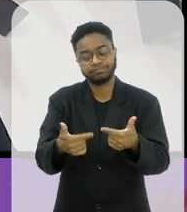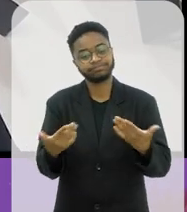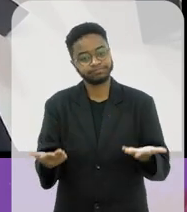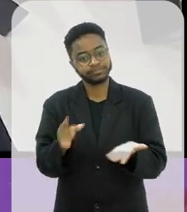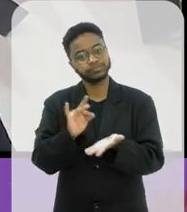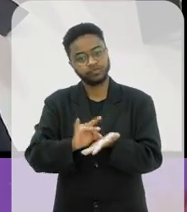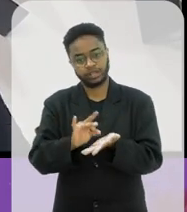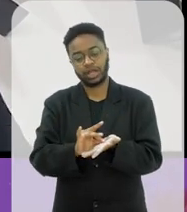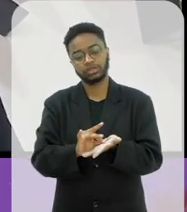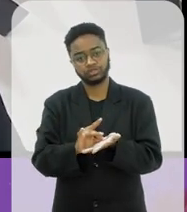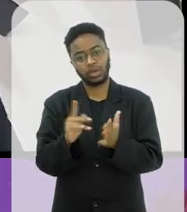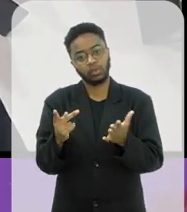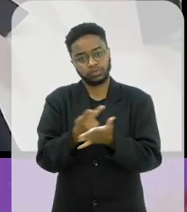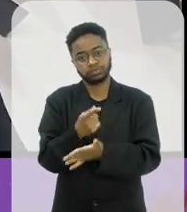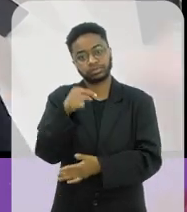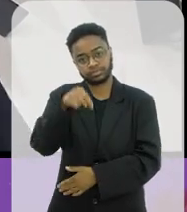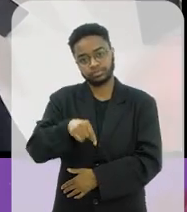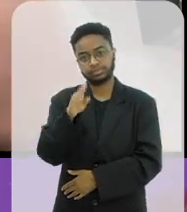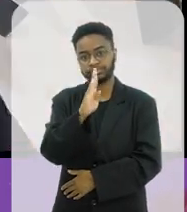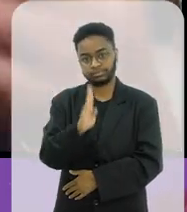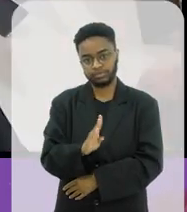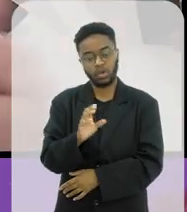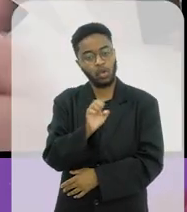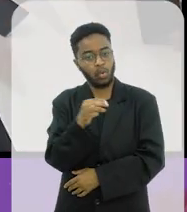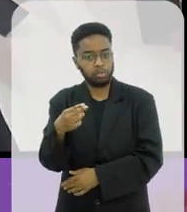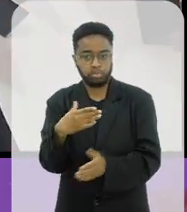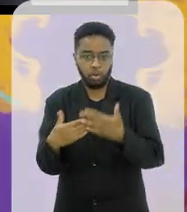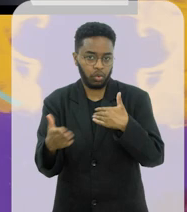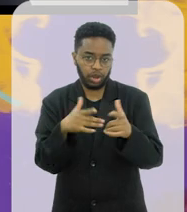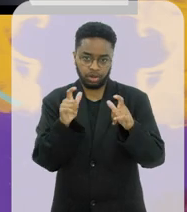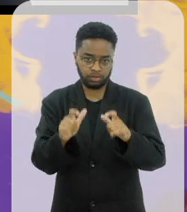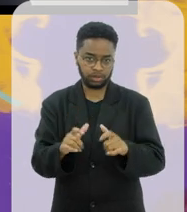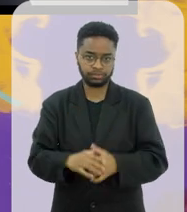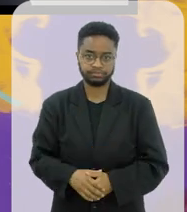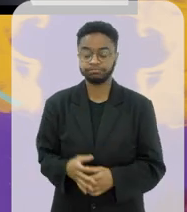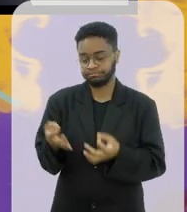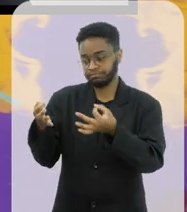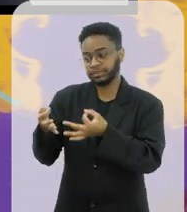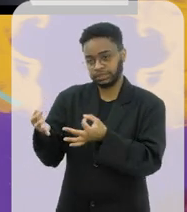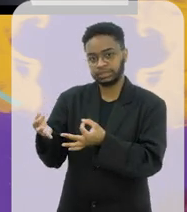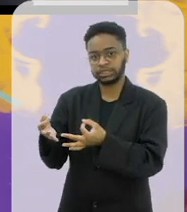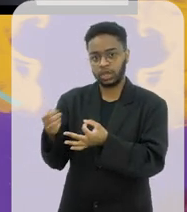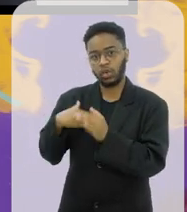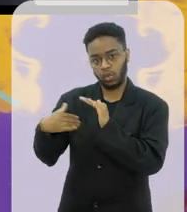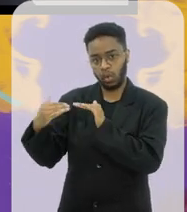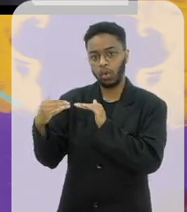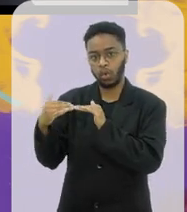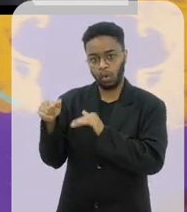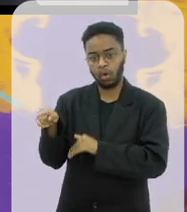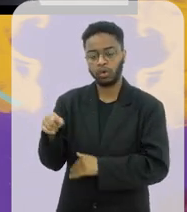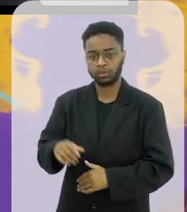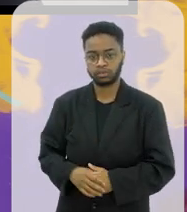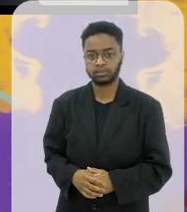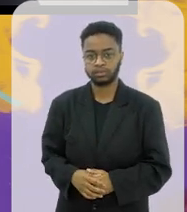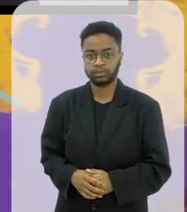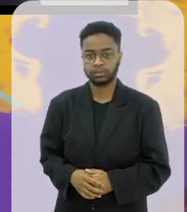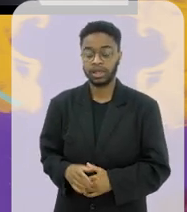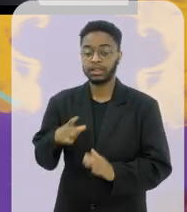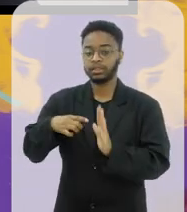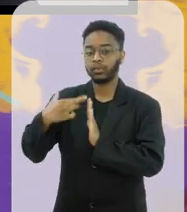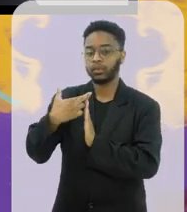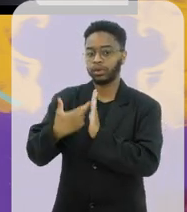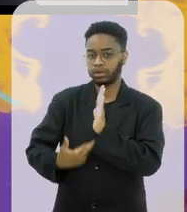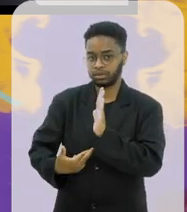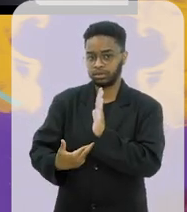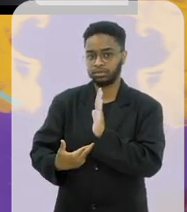é uma pura realidade no nosso país ou em qualquer lugar. Não, com certeza, eu concordo com você, Sérgio. Há um